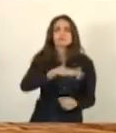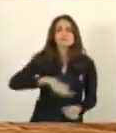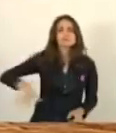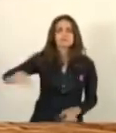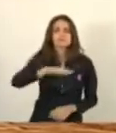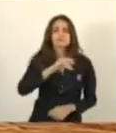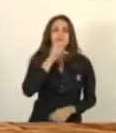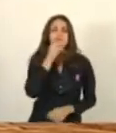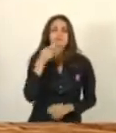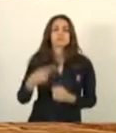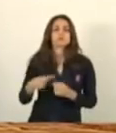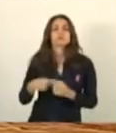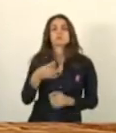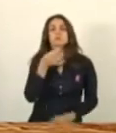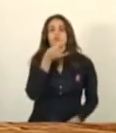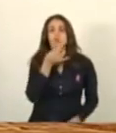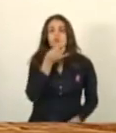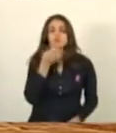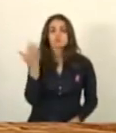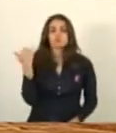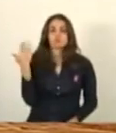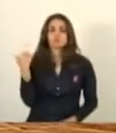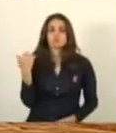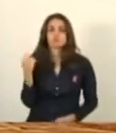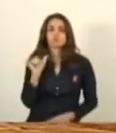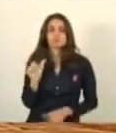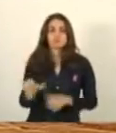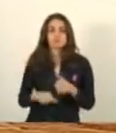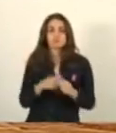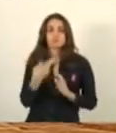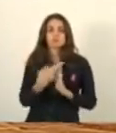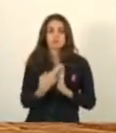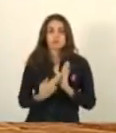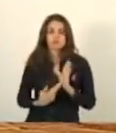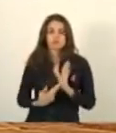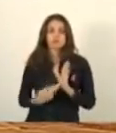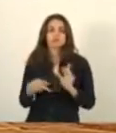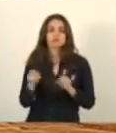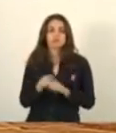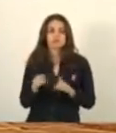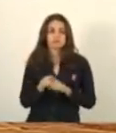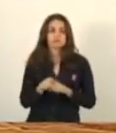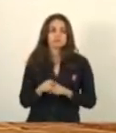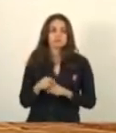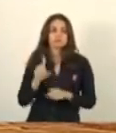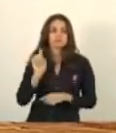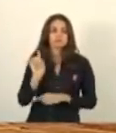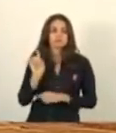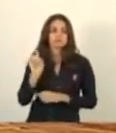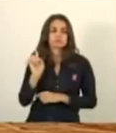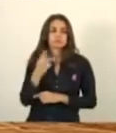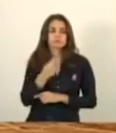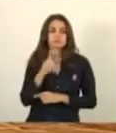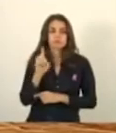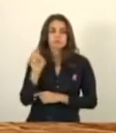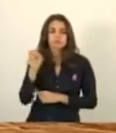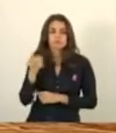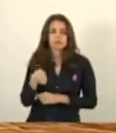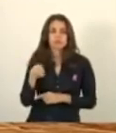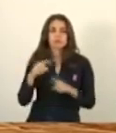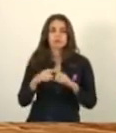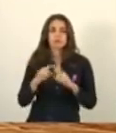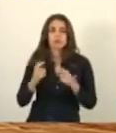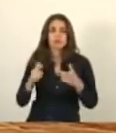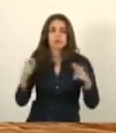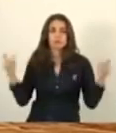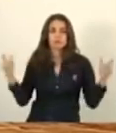município, o município de Cachoeiro de Itapemirim, que mudou algumas regras também, né, do PDM, onde aumentou